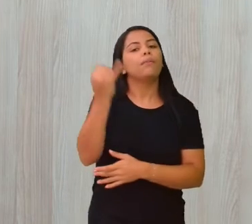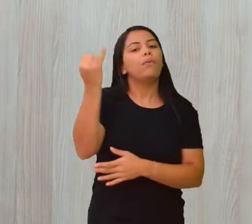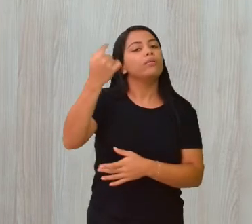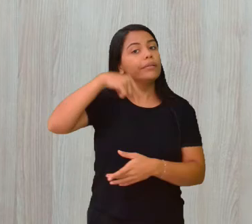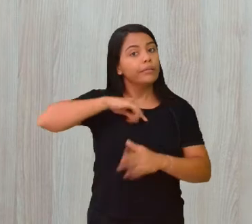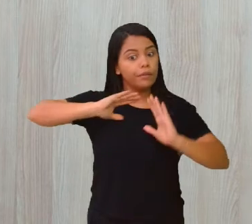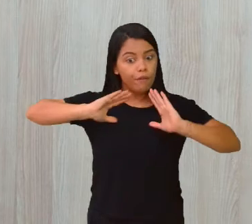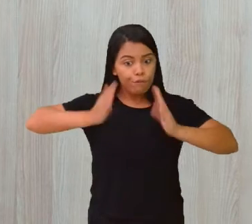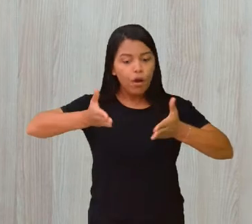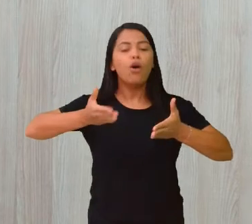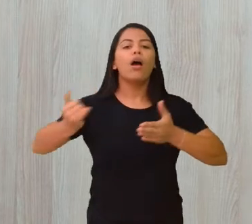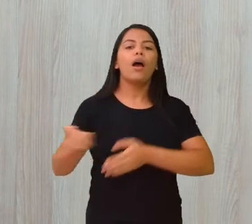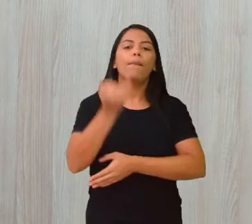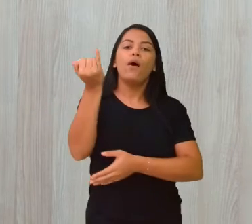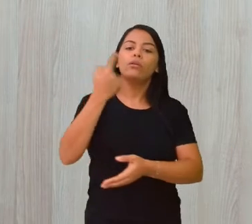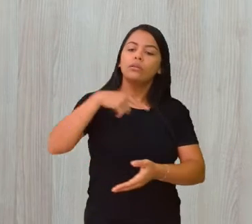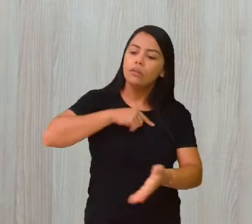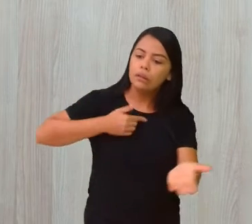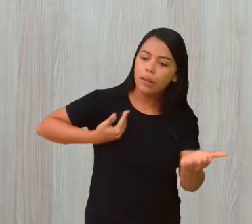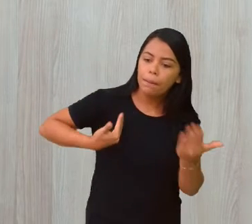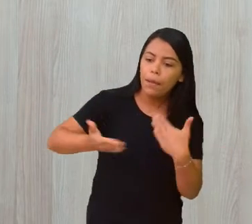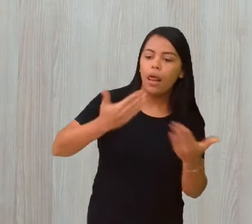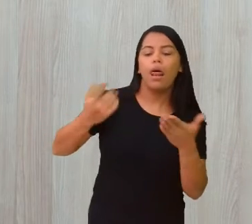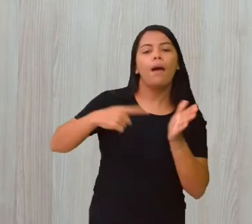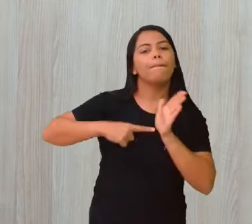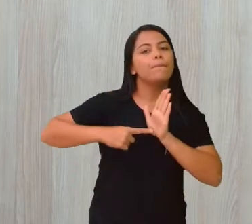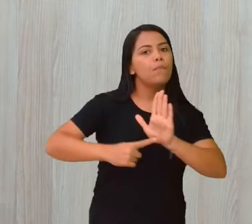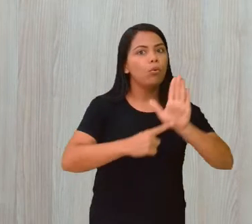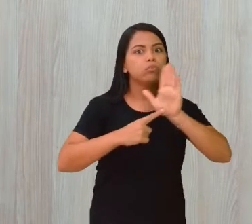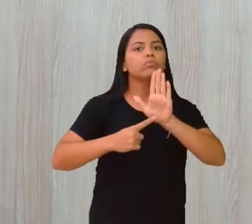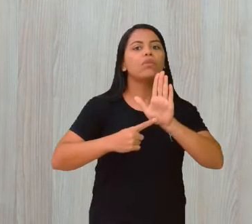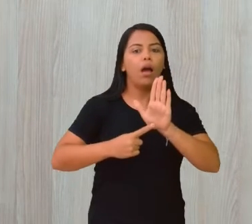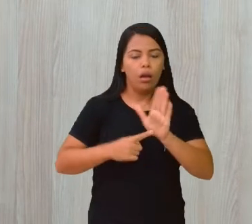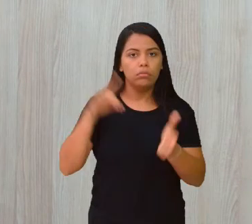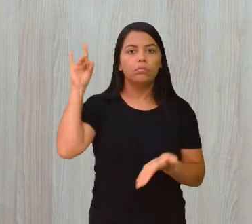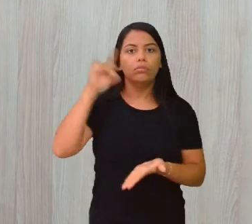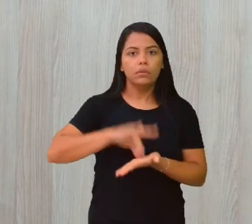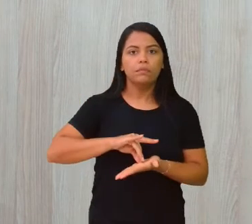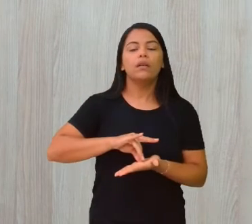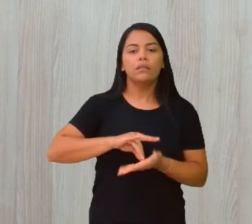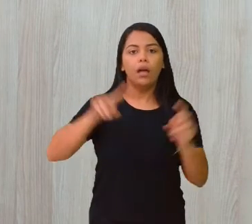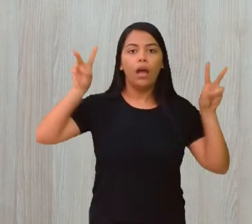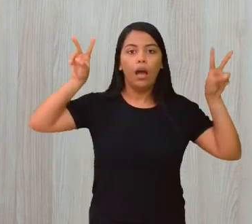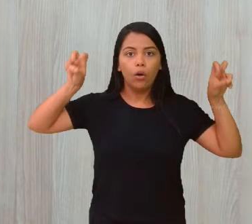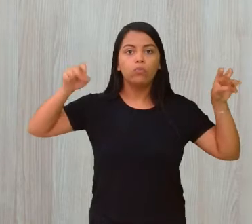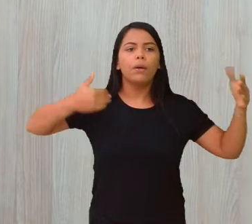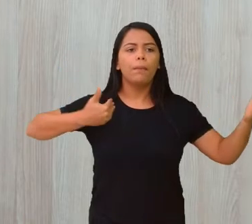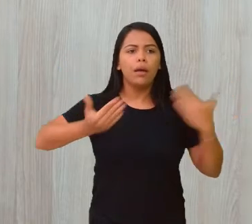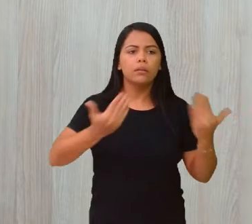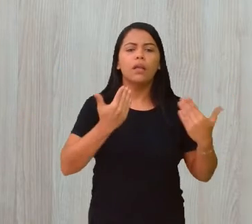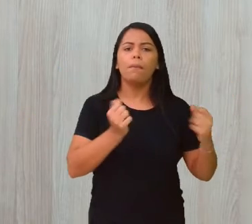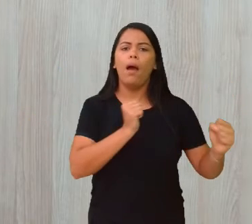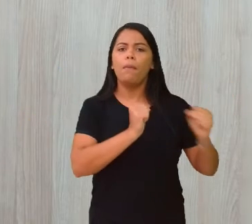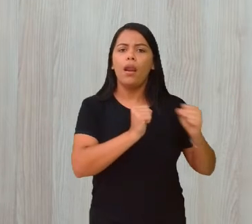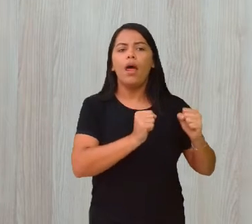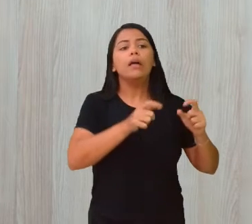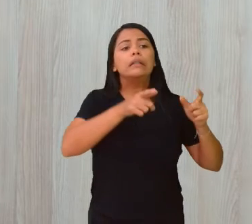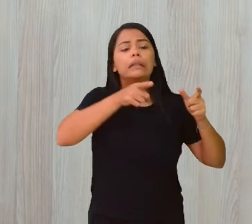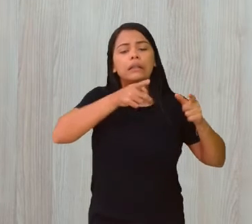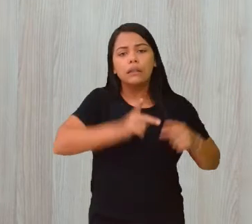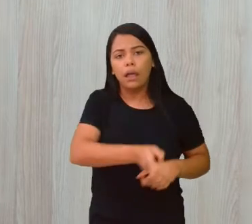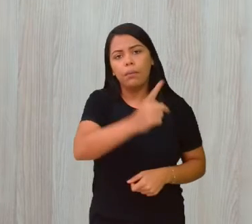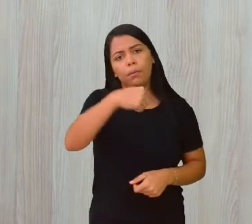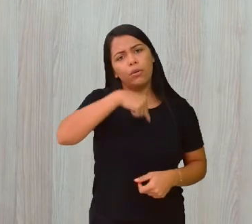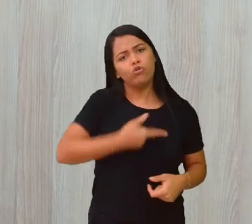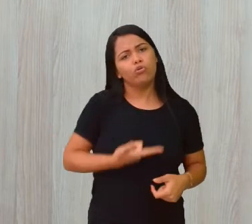essa importância de conversar, de a gente trazer, esse tema em debate, para que a gente possa